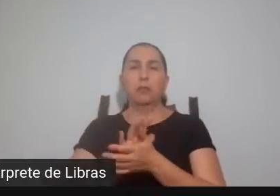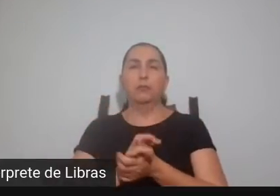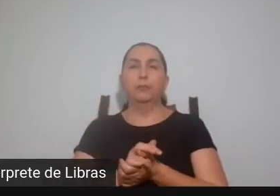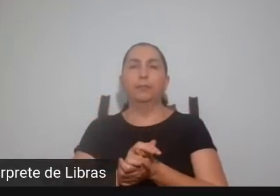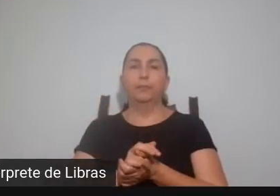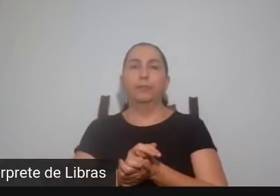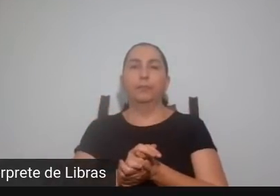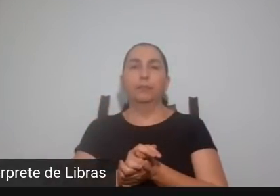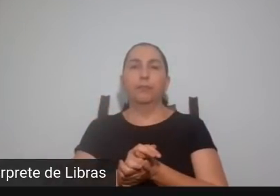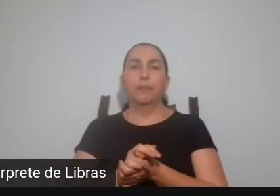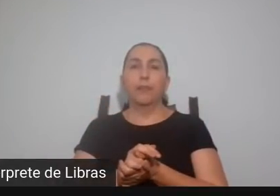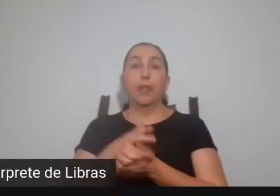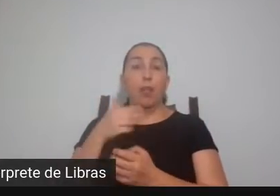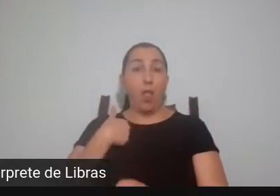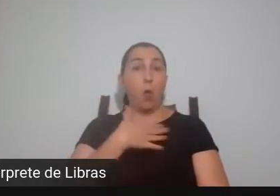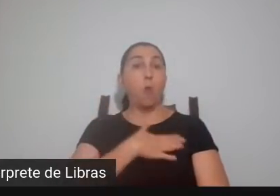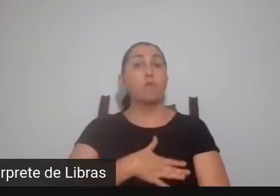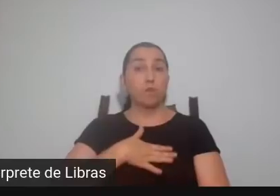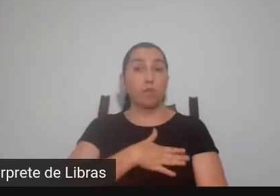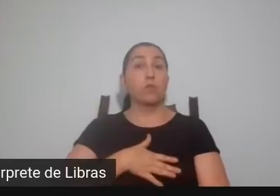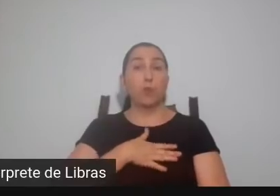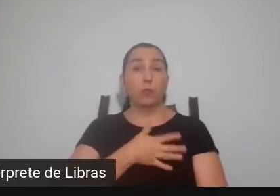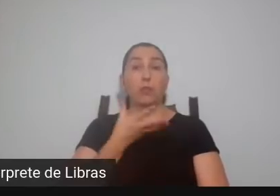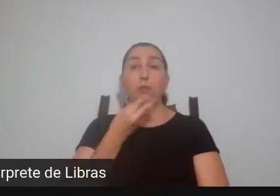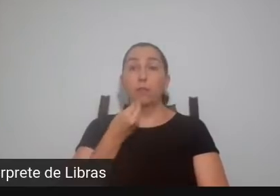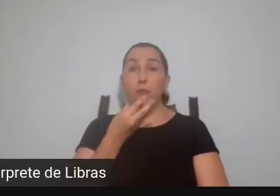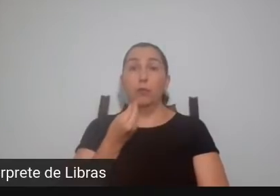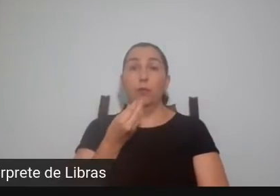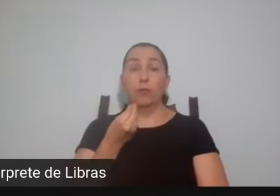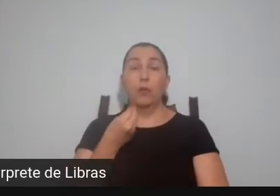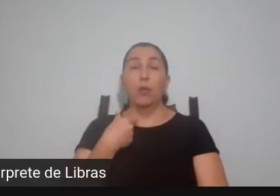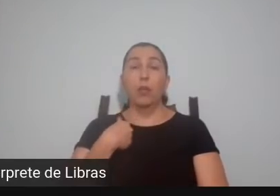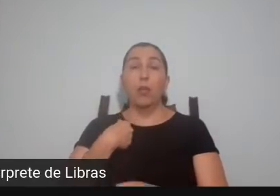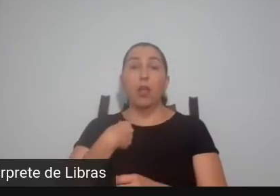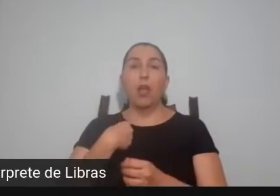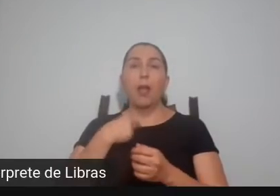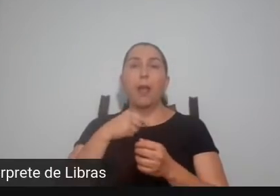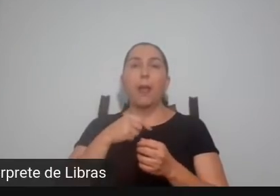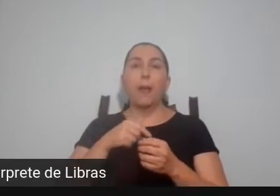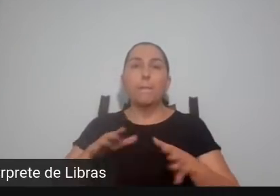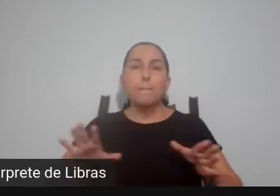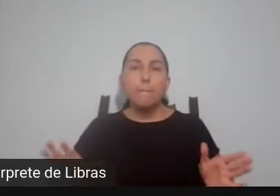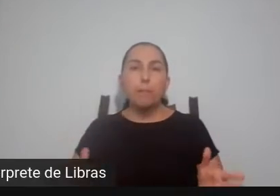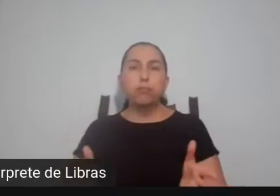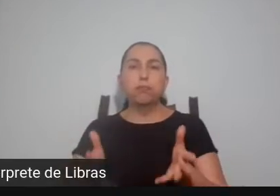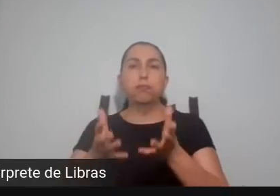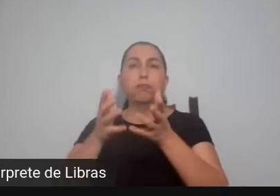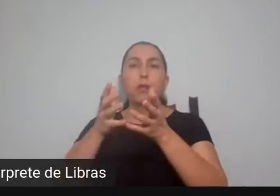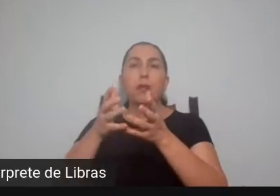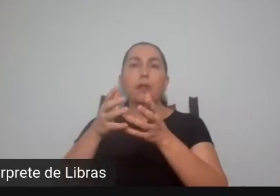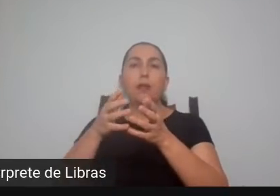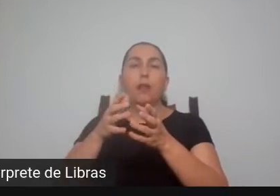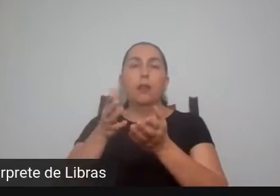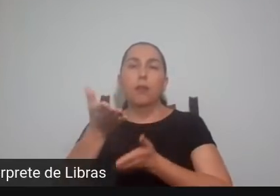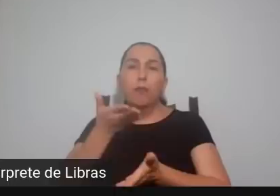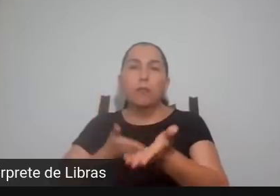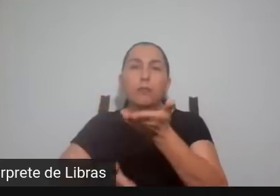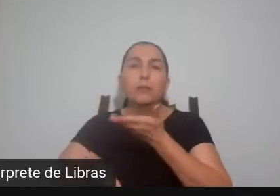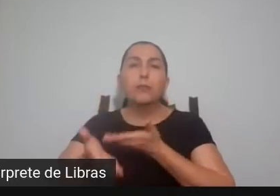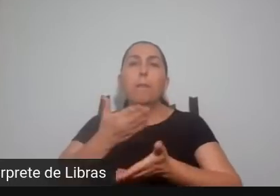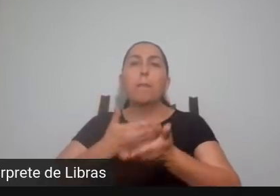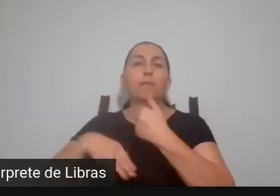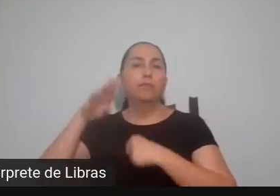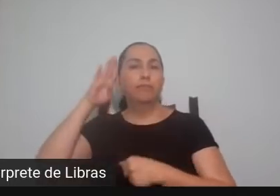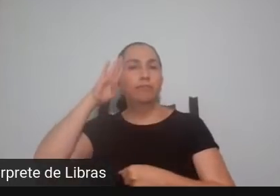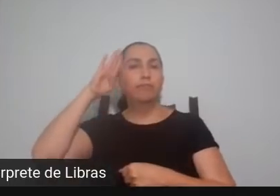gente, verdade. Eu até coloquei aqui, né, a mediação ela é fundamental e é o que a gente mais tem sentido, que